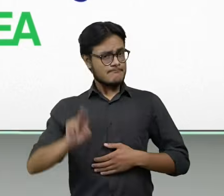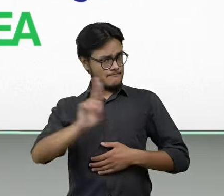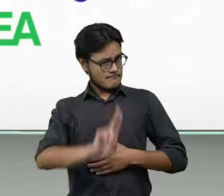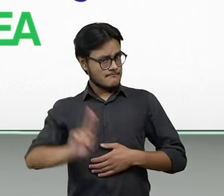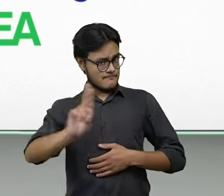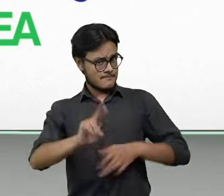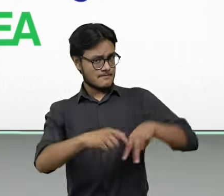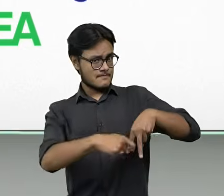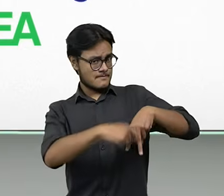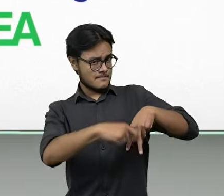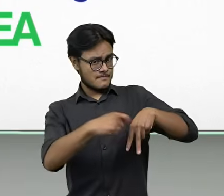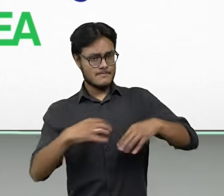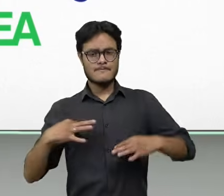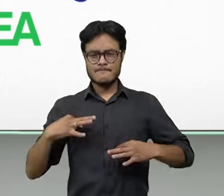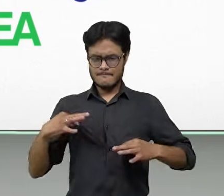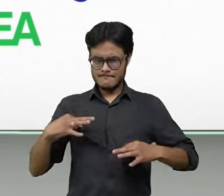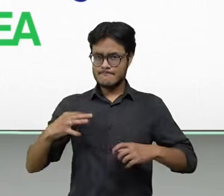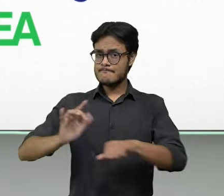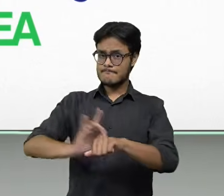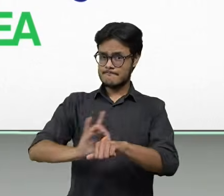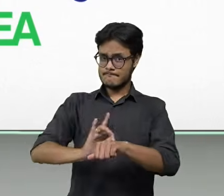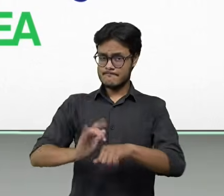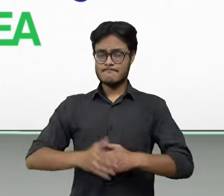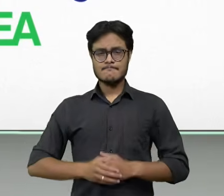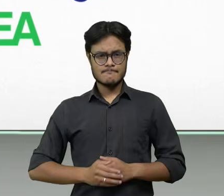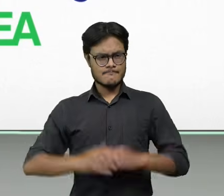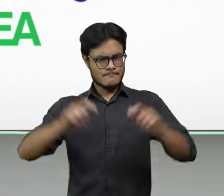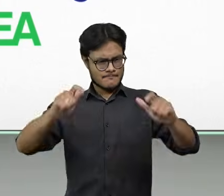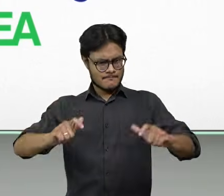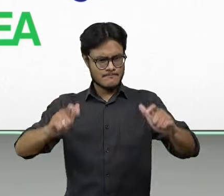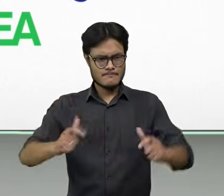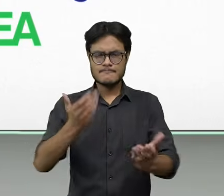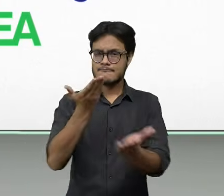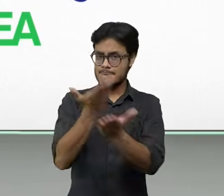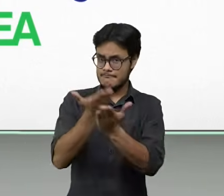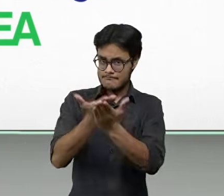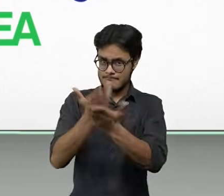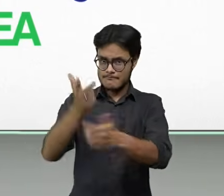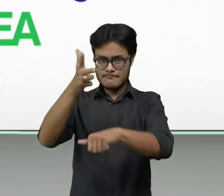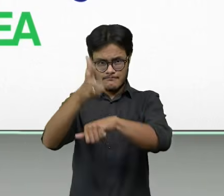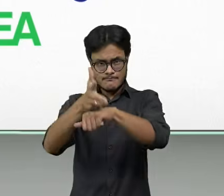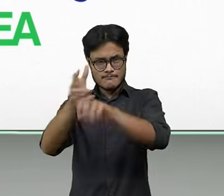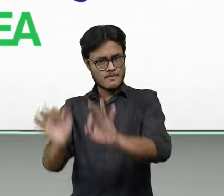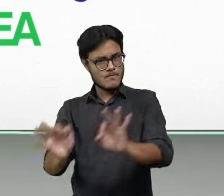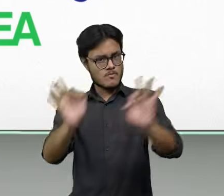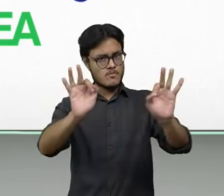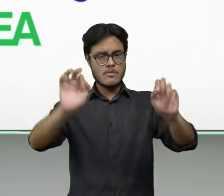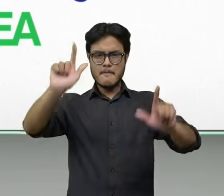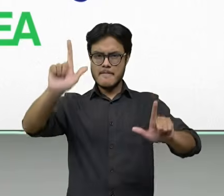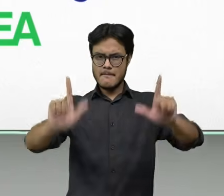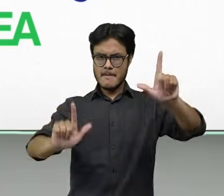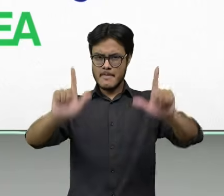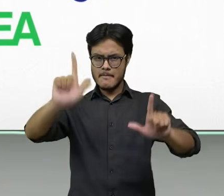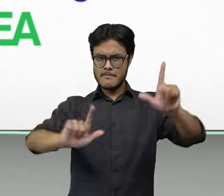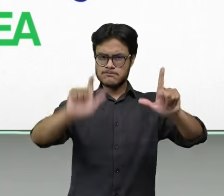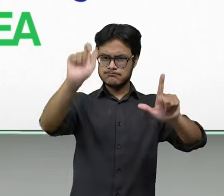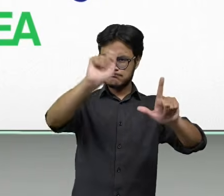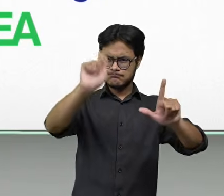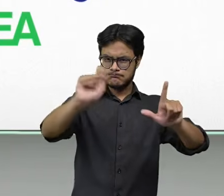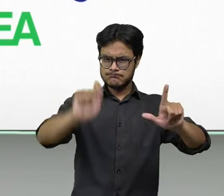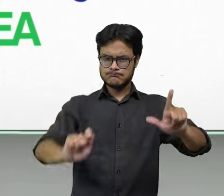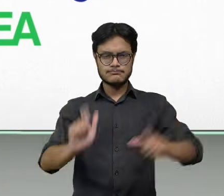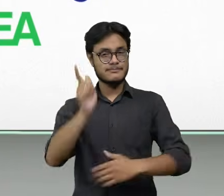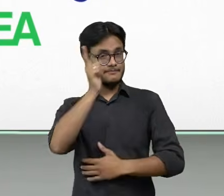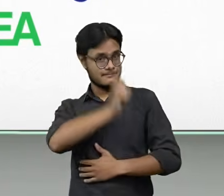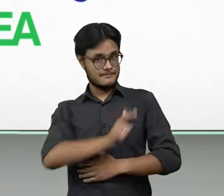trajando calça jeans, camisa preta. O ambiente da sala é um estúdio de televisão e eu vou usar uma tela